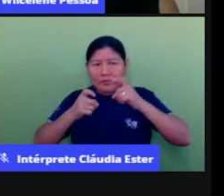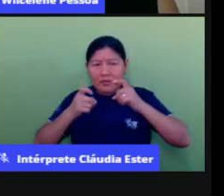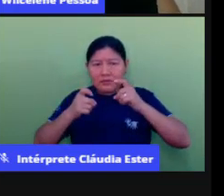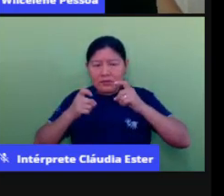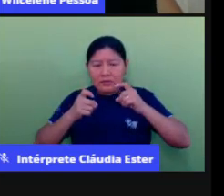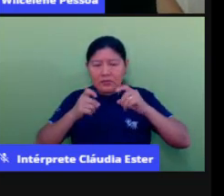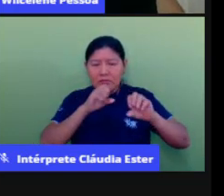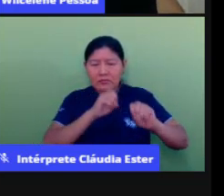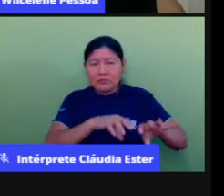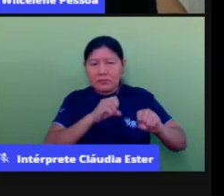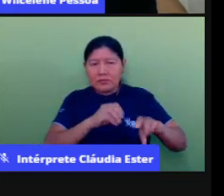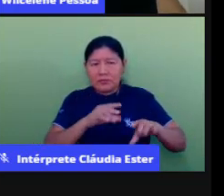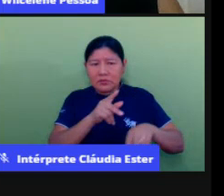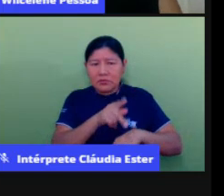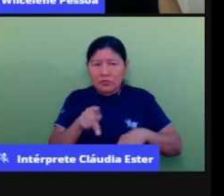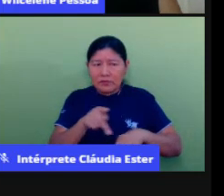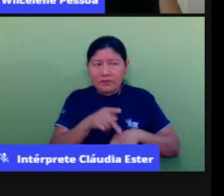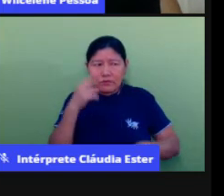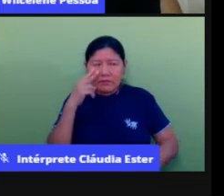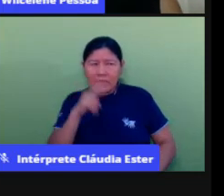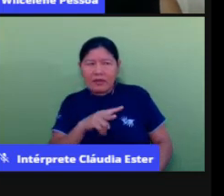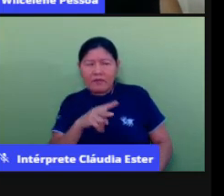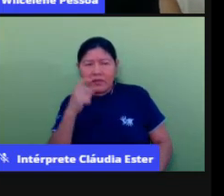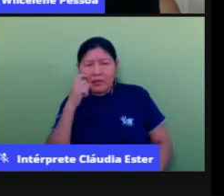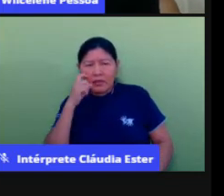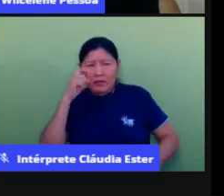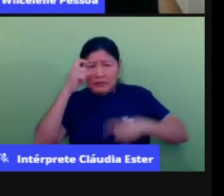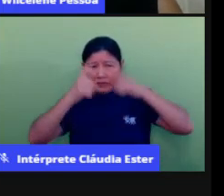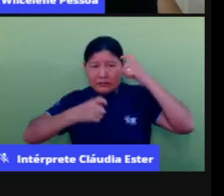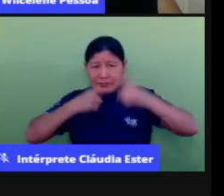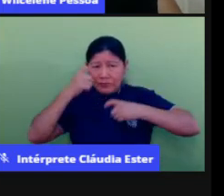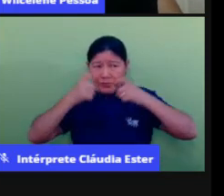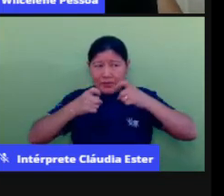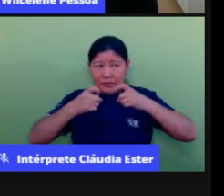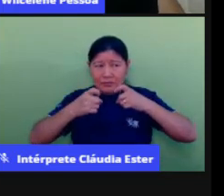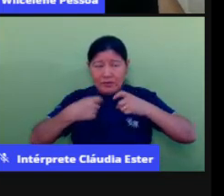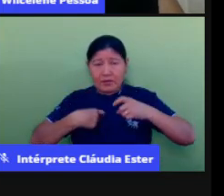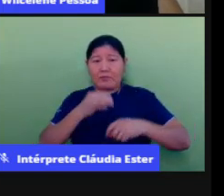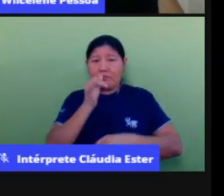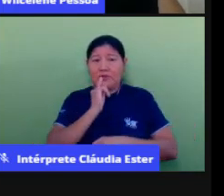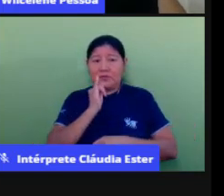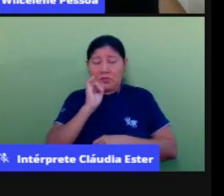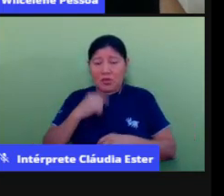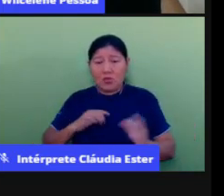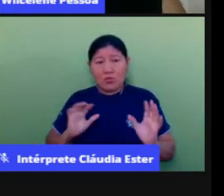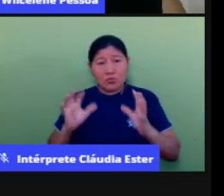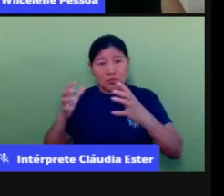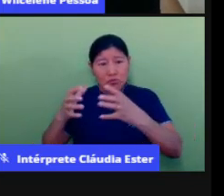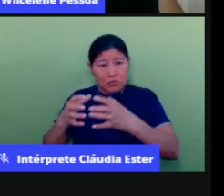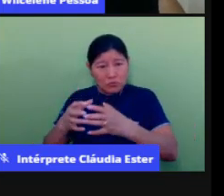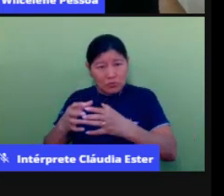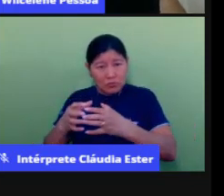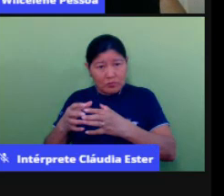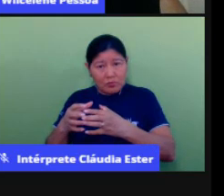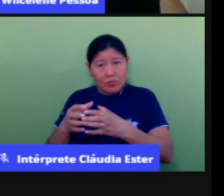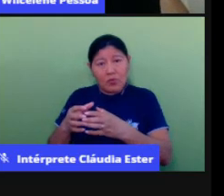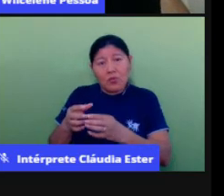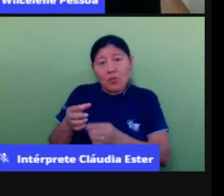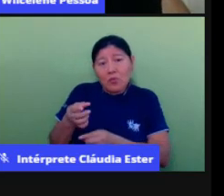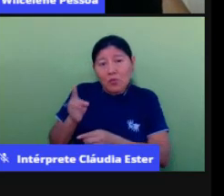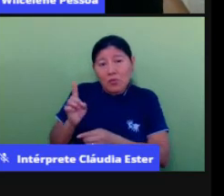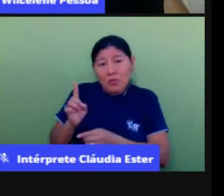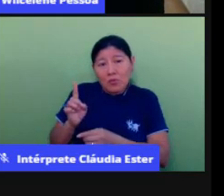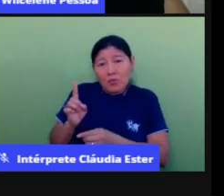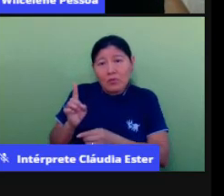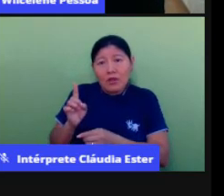instituição, né? Se eu estou com um grupo 1, eu vou me apropriar de quem é essa criança do grupo 1. Como um bebê